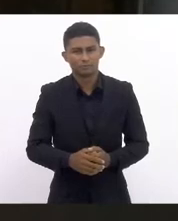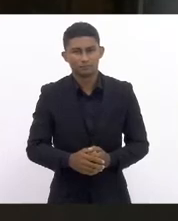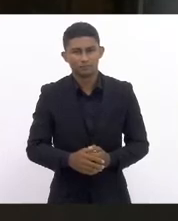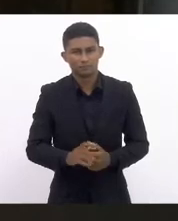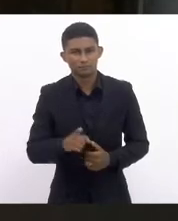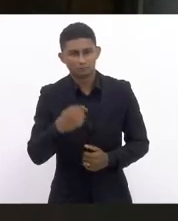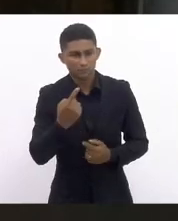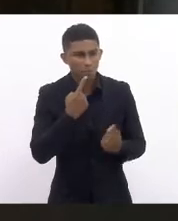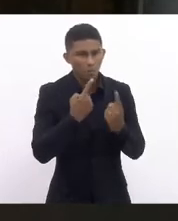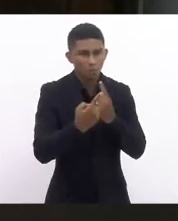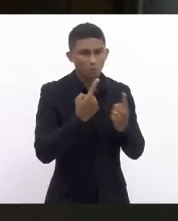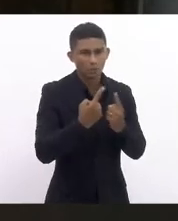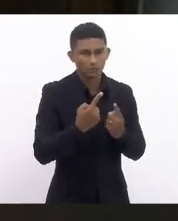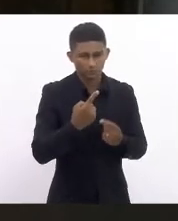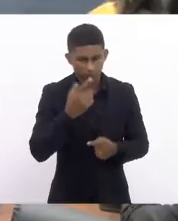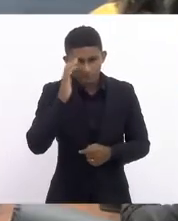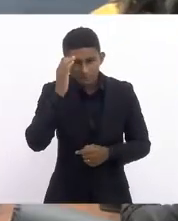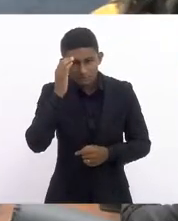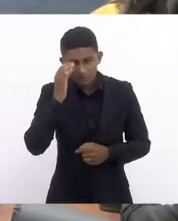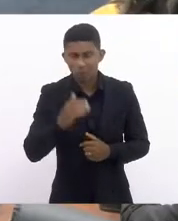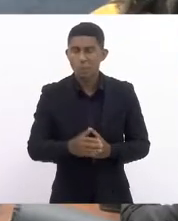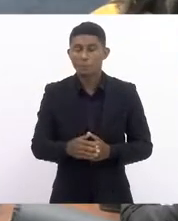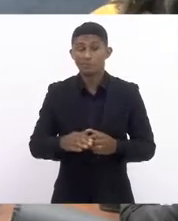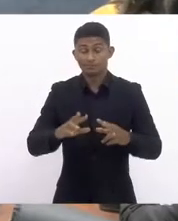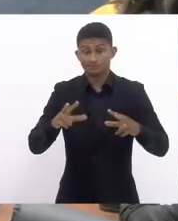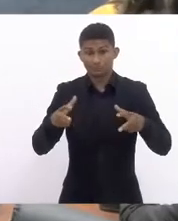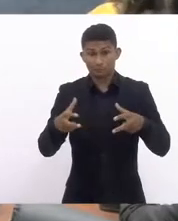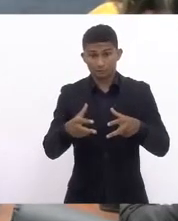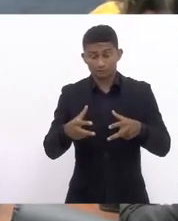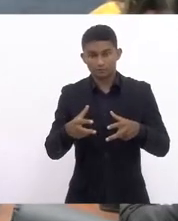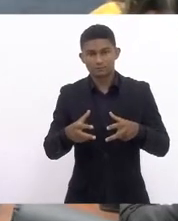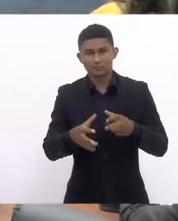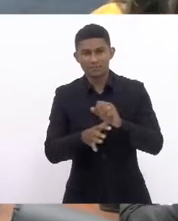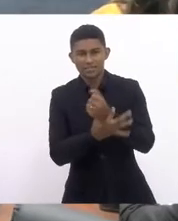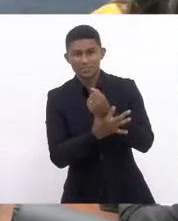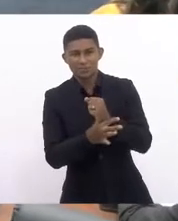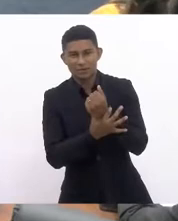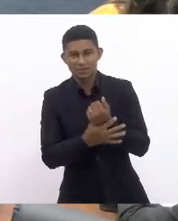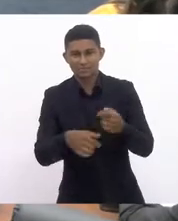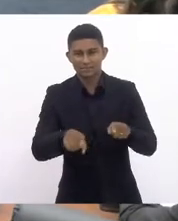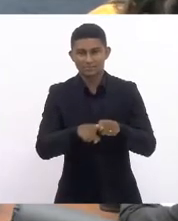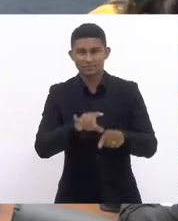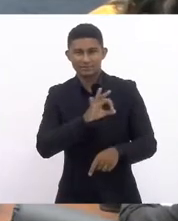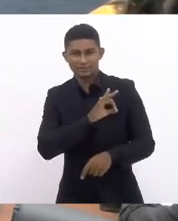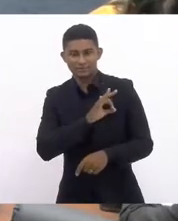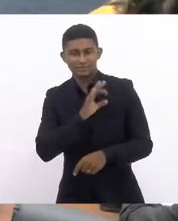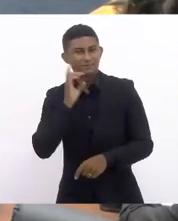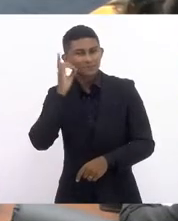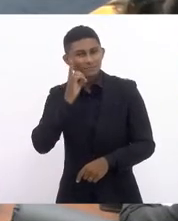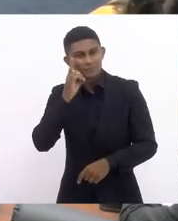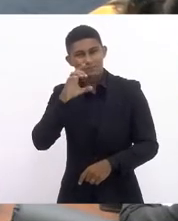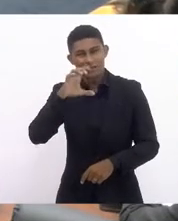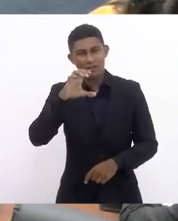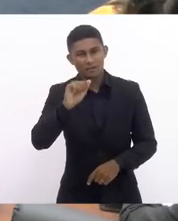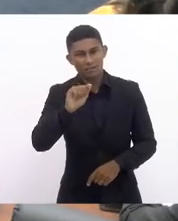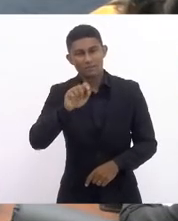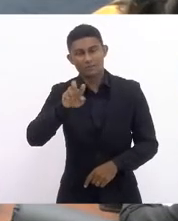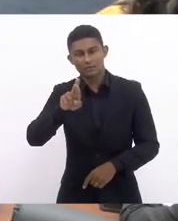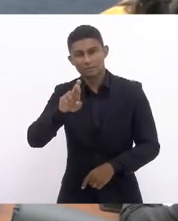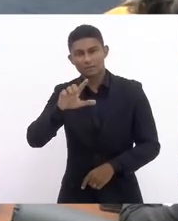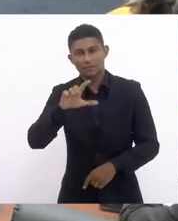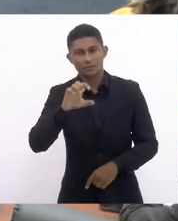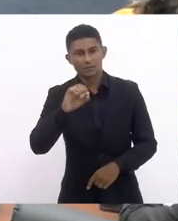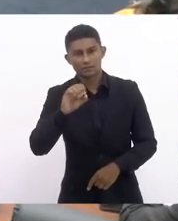acertar aqui. Entendeu, presidente? Pela Comissão de Segurança Pública e Assuntos de Polícia, deputado delegado Carlos Augusto. Deputado